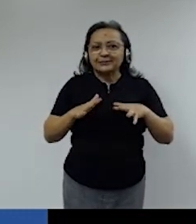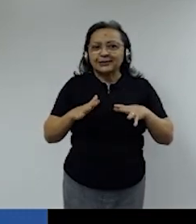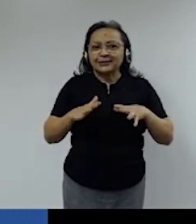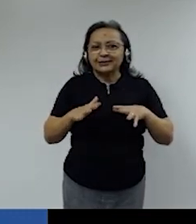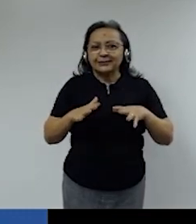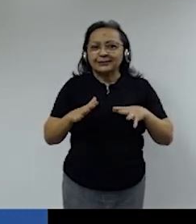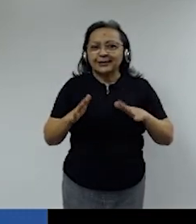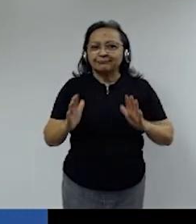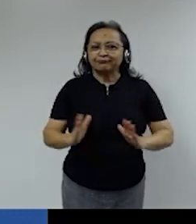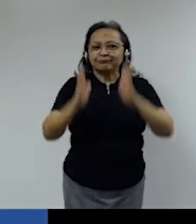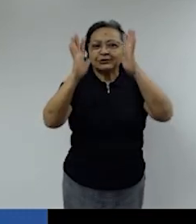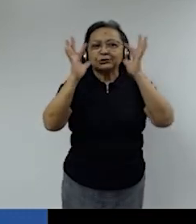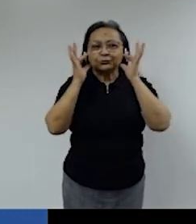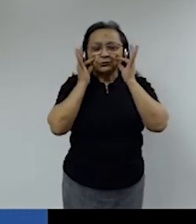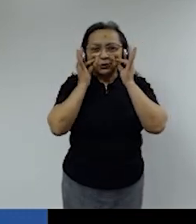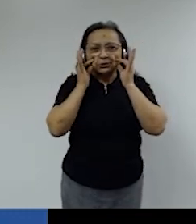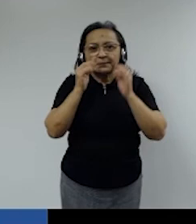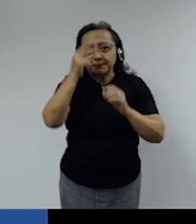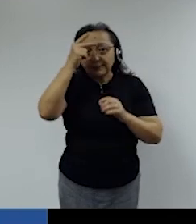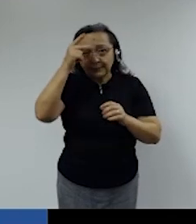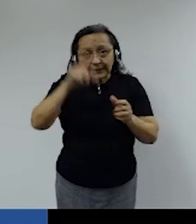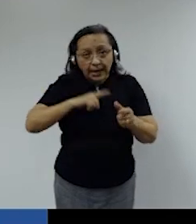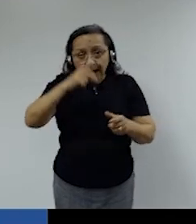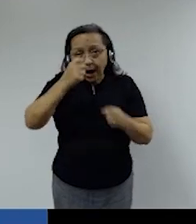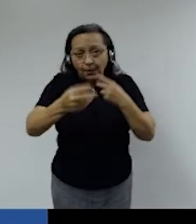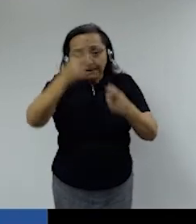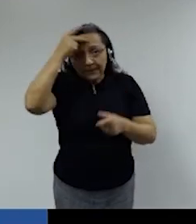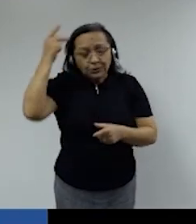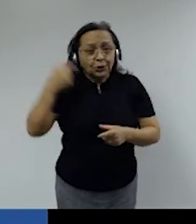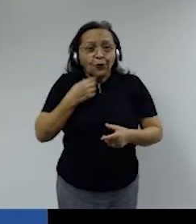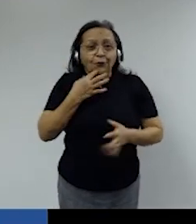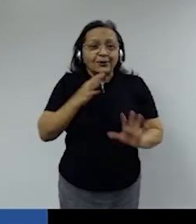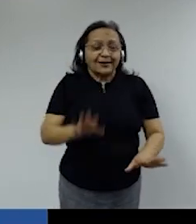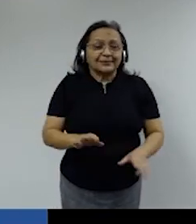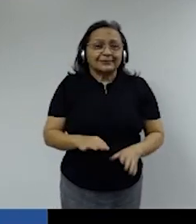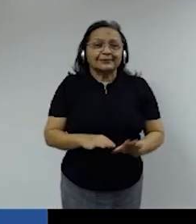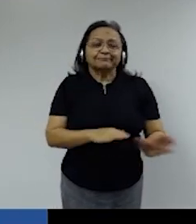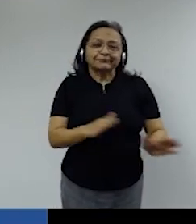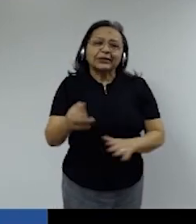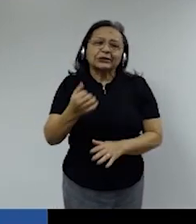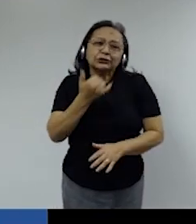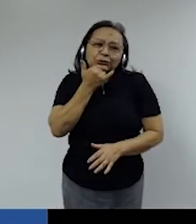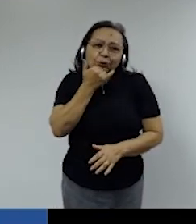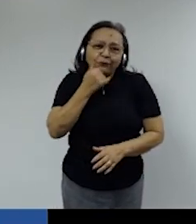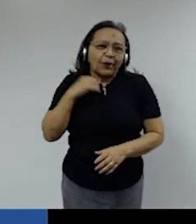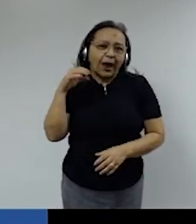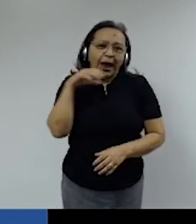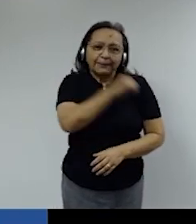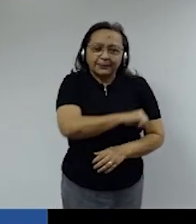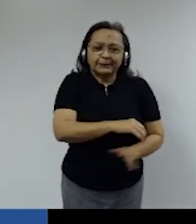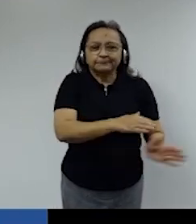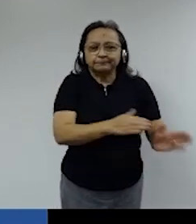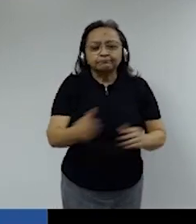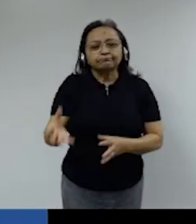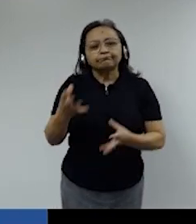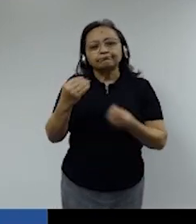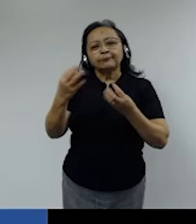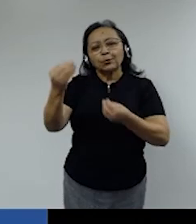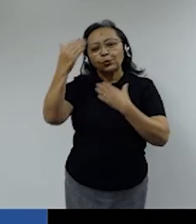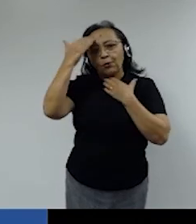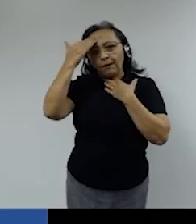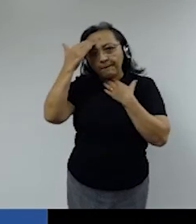E é isso, deixo o nosso website, agradeço, desculpa que eu falei correndo, mas agradeço a atenção. Muito obrigada,